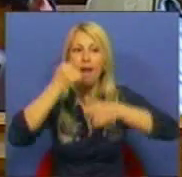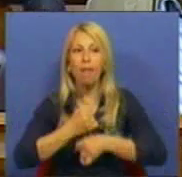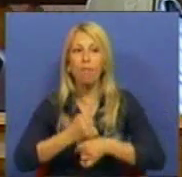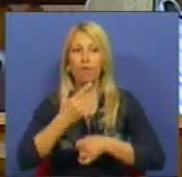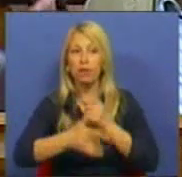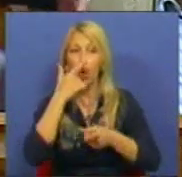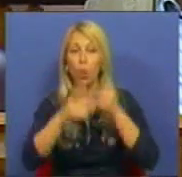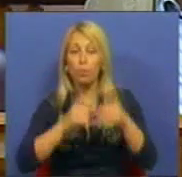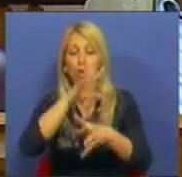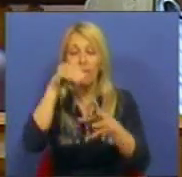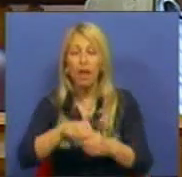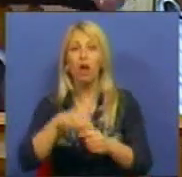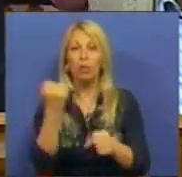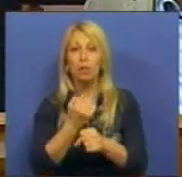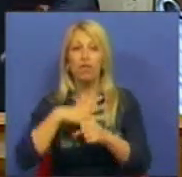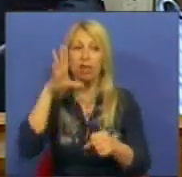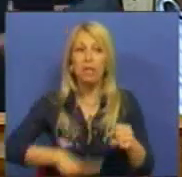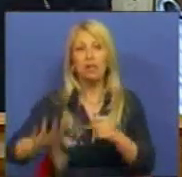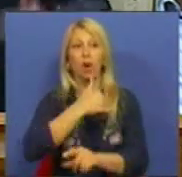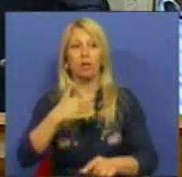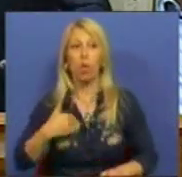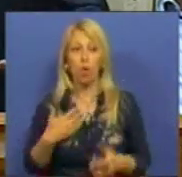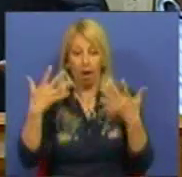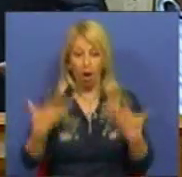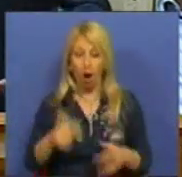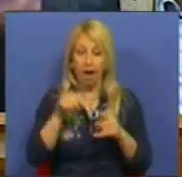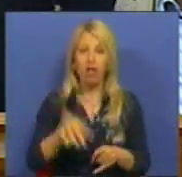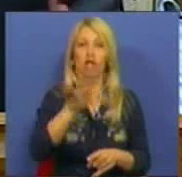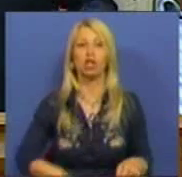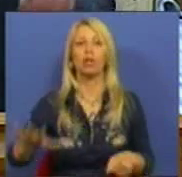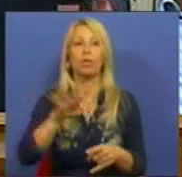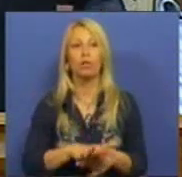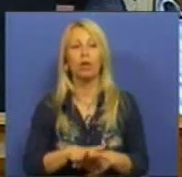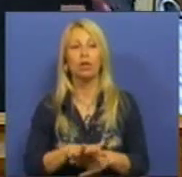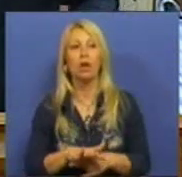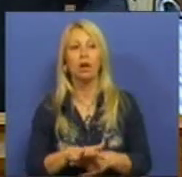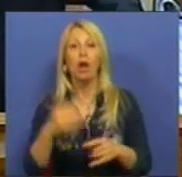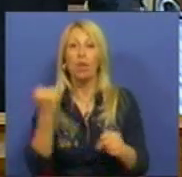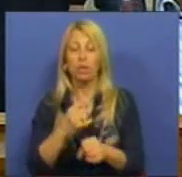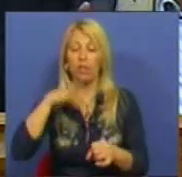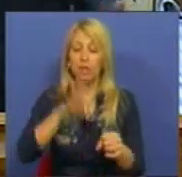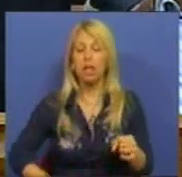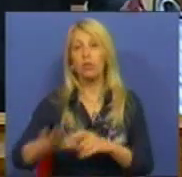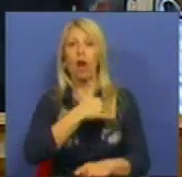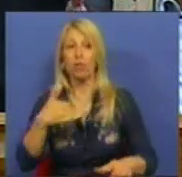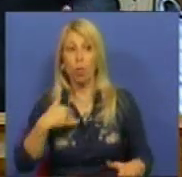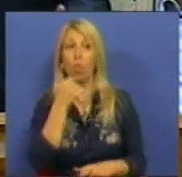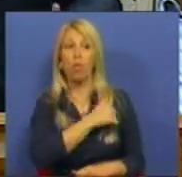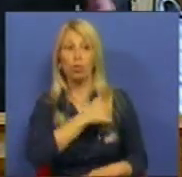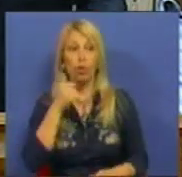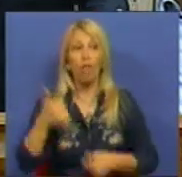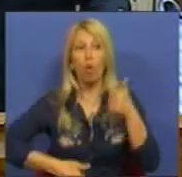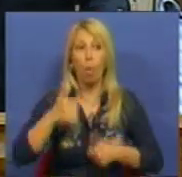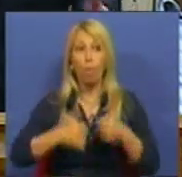do pessoal do Serviço Nacional de Saúde. Neste momento, nestas circunstâncias, o Serviço Nacional de Saúde está a sofrer uma